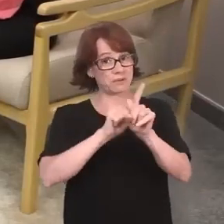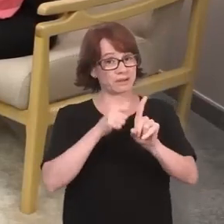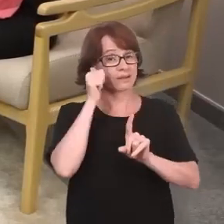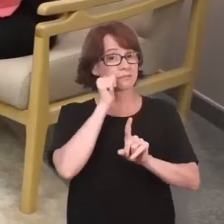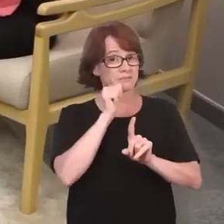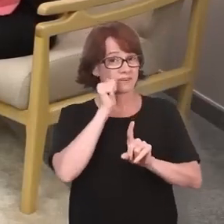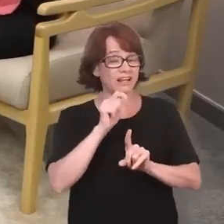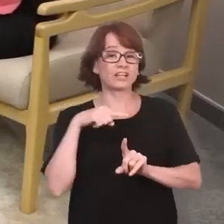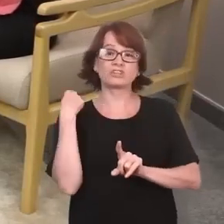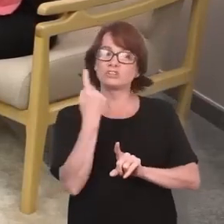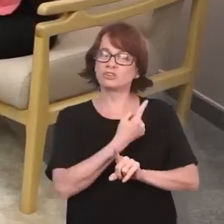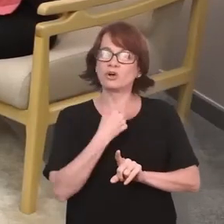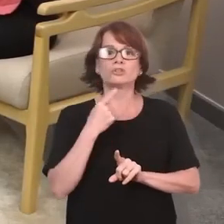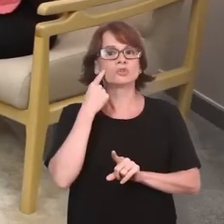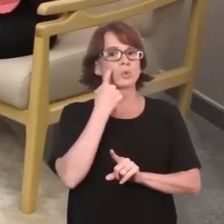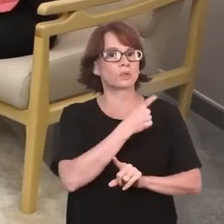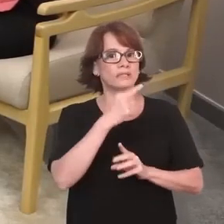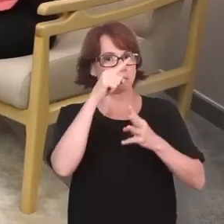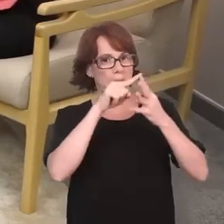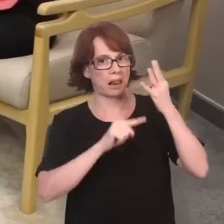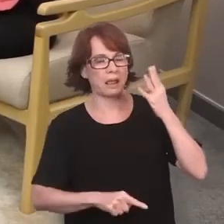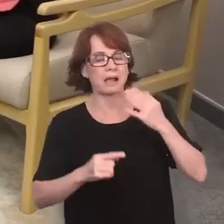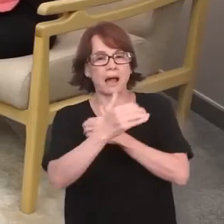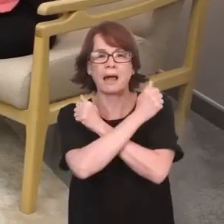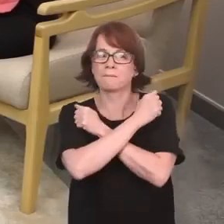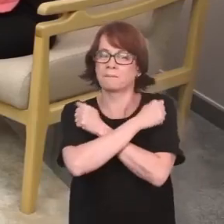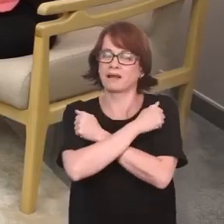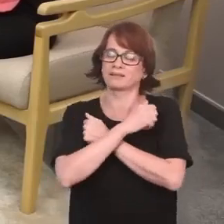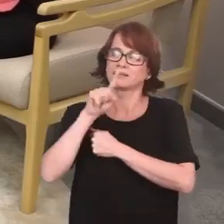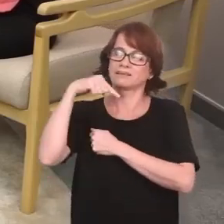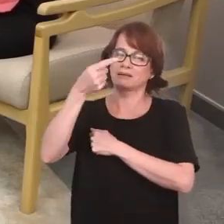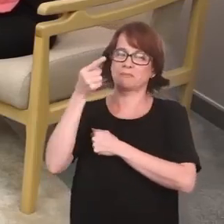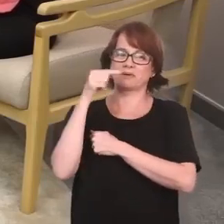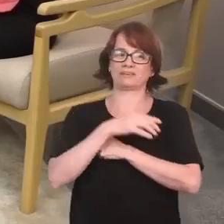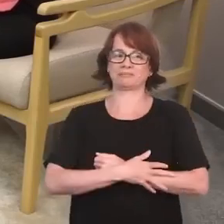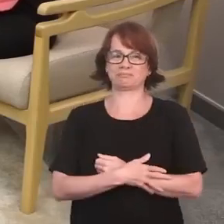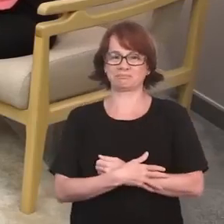porque no mês da mulher nós vamos fazer toda semana. Um abraço, até a próxima.